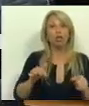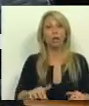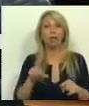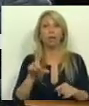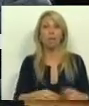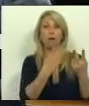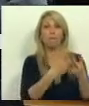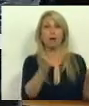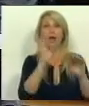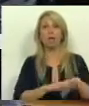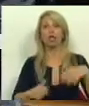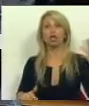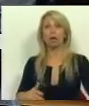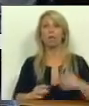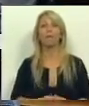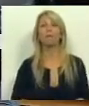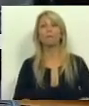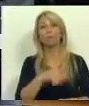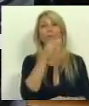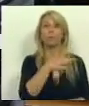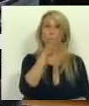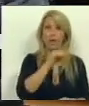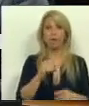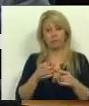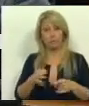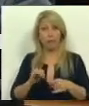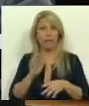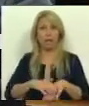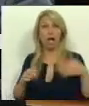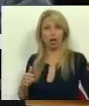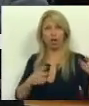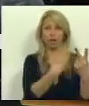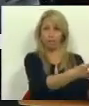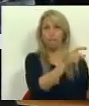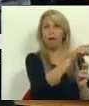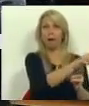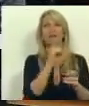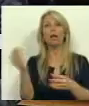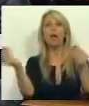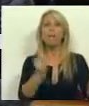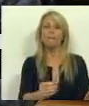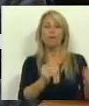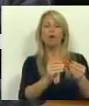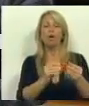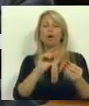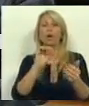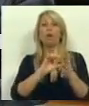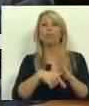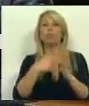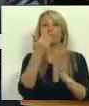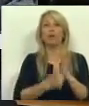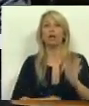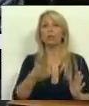bancadas da esquerda, à esquerda do PS, que também apresentam os seus projetos de resolução. São as várias decisões nos